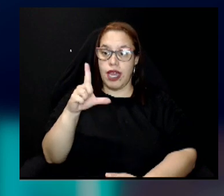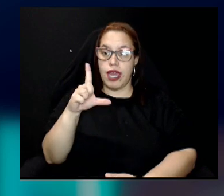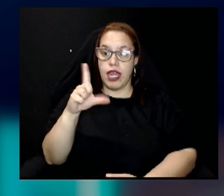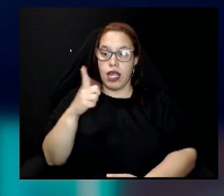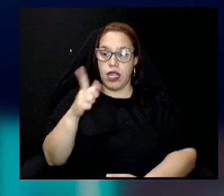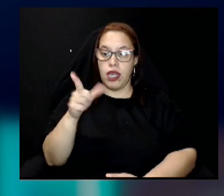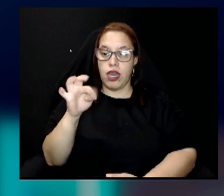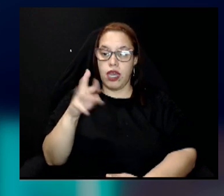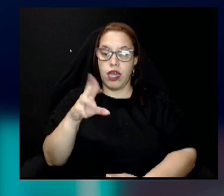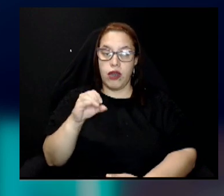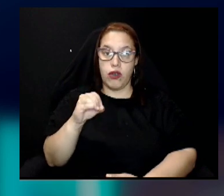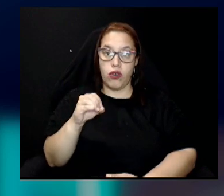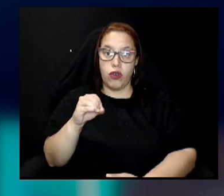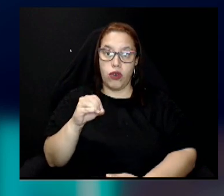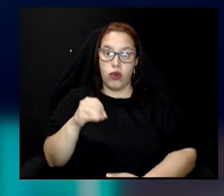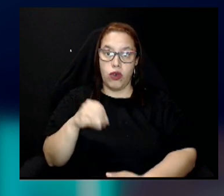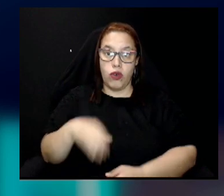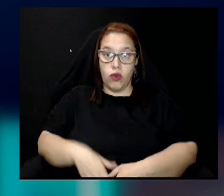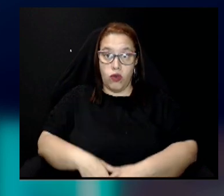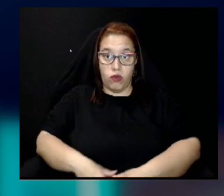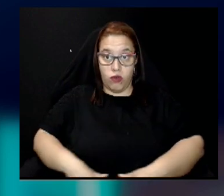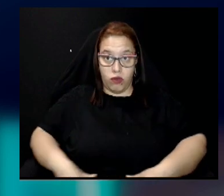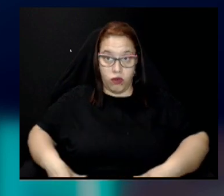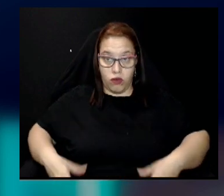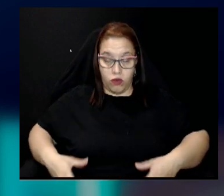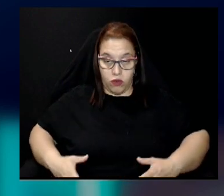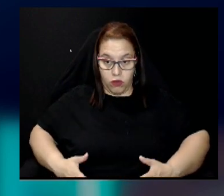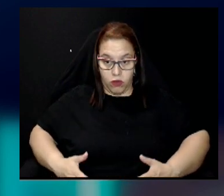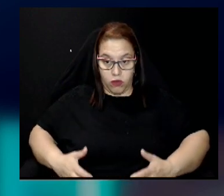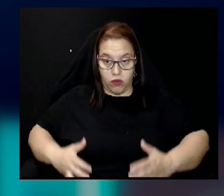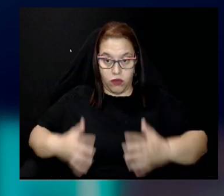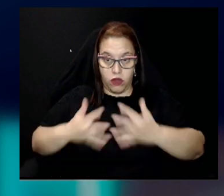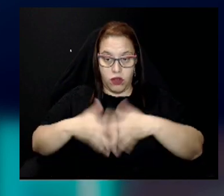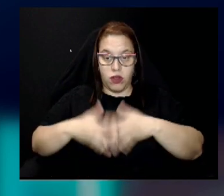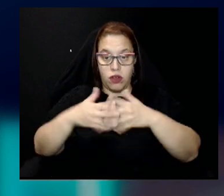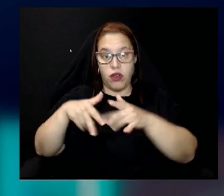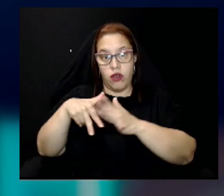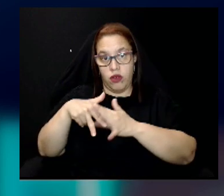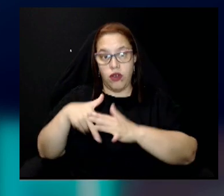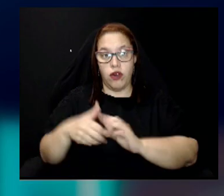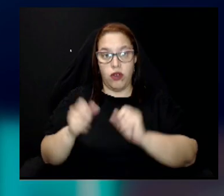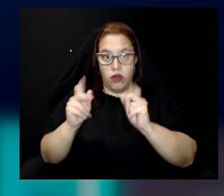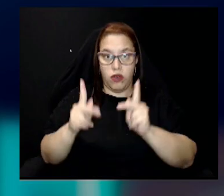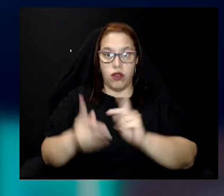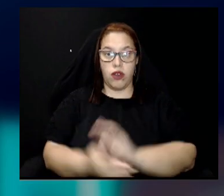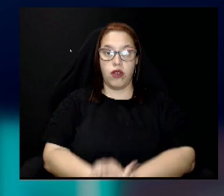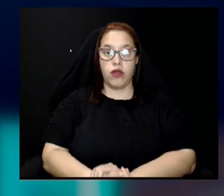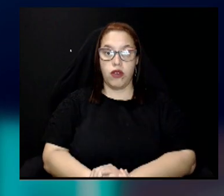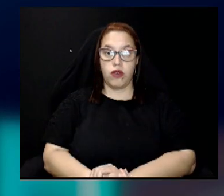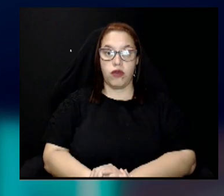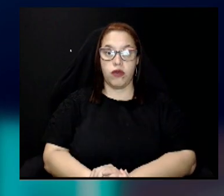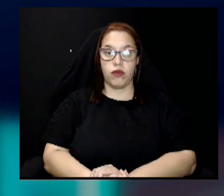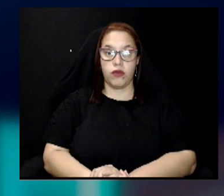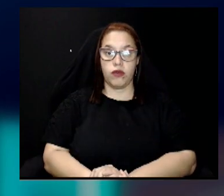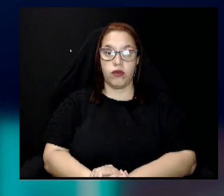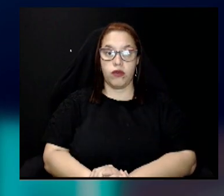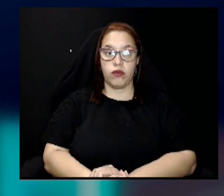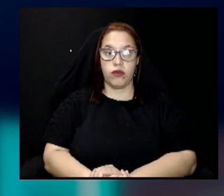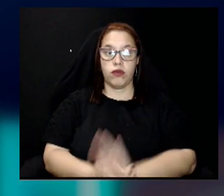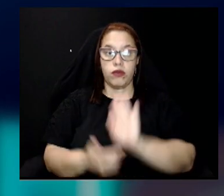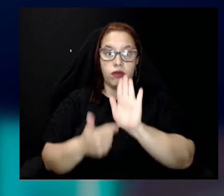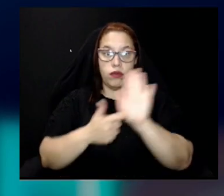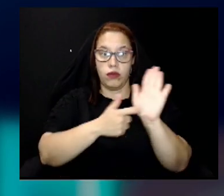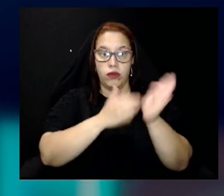um conteúdo abdominal que estava ali crescendo e atrapalhando aquela paciente. Tá bem? Então, acho que esse é o meu panorama inicial que eu